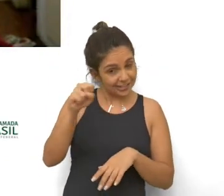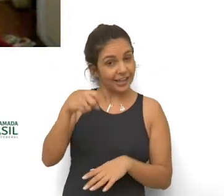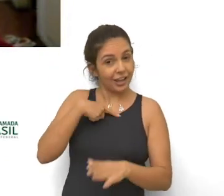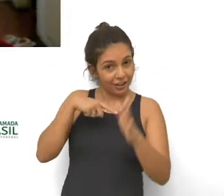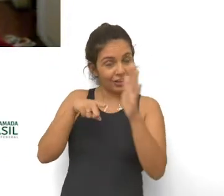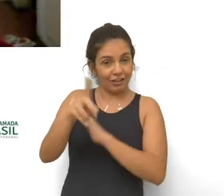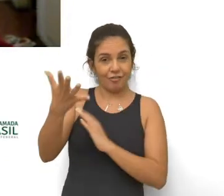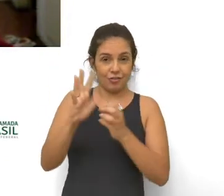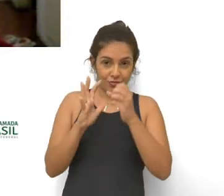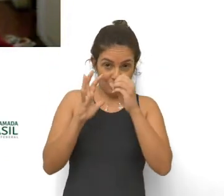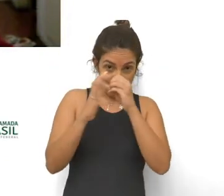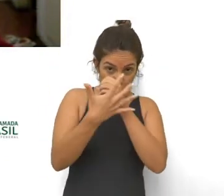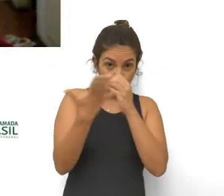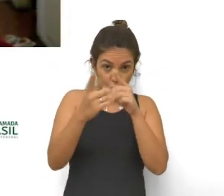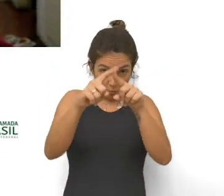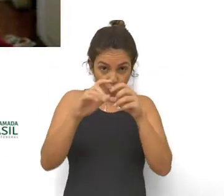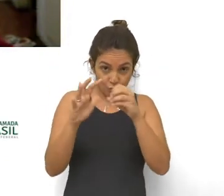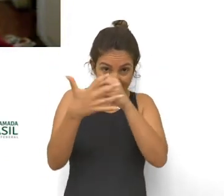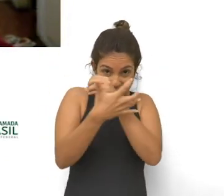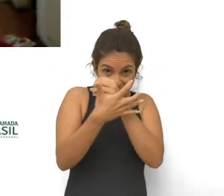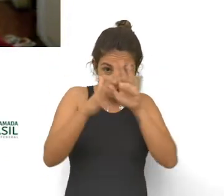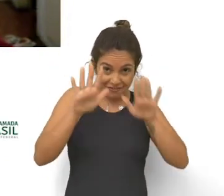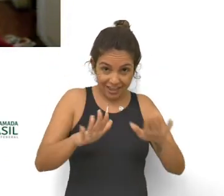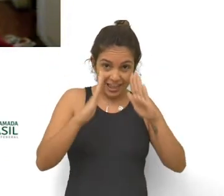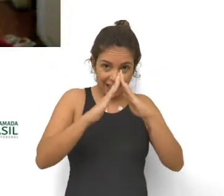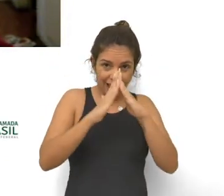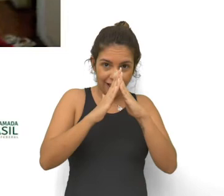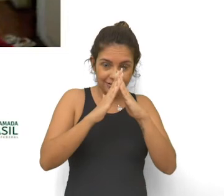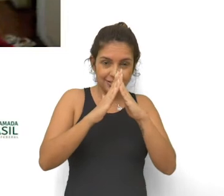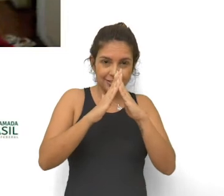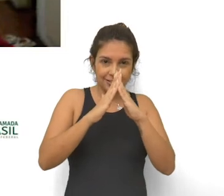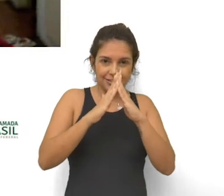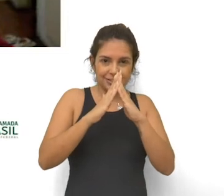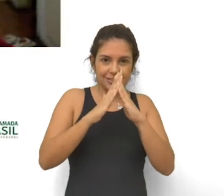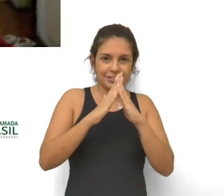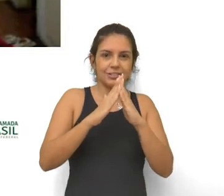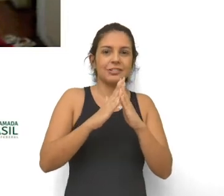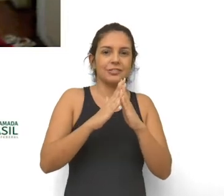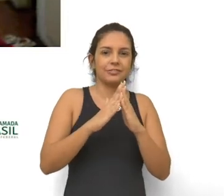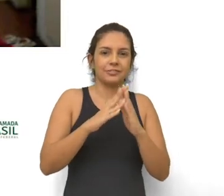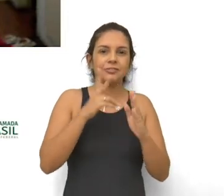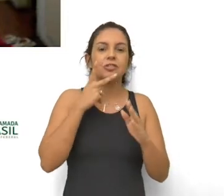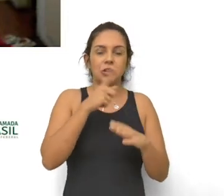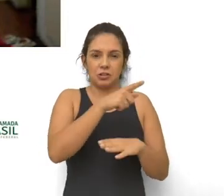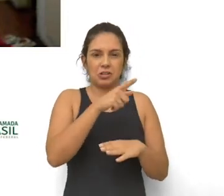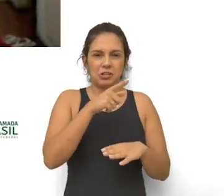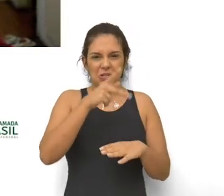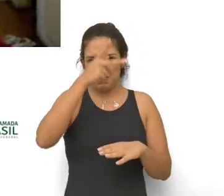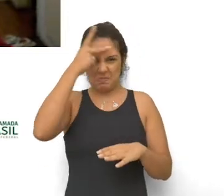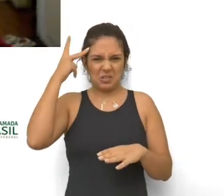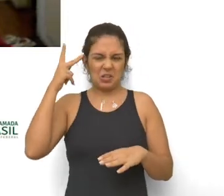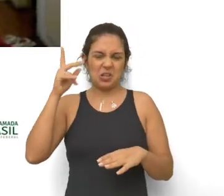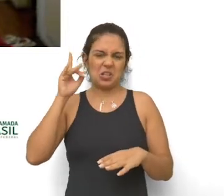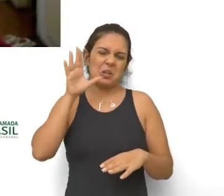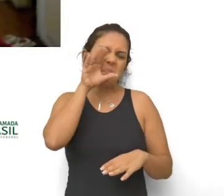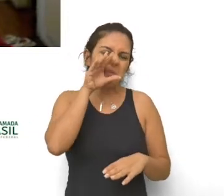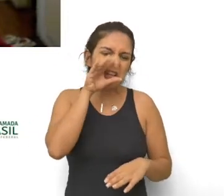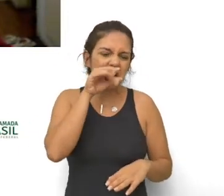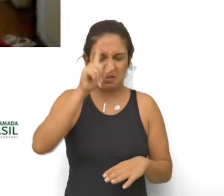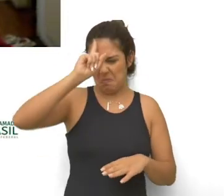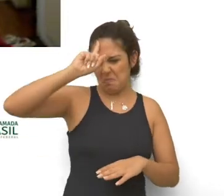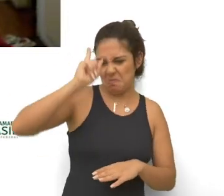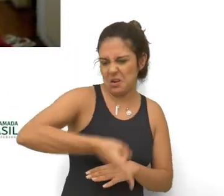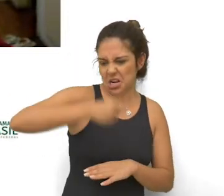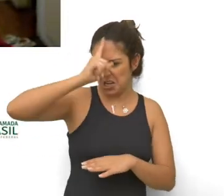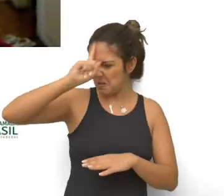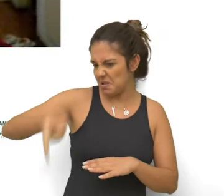A pandemia, nesse ponto, começou a quebrar um monte de paradigmas. Mesmo esse cara que escraviza uma empregada